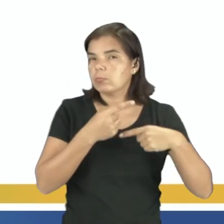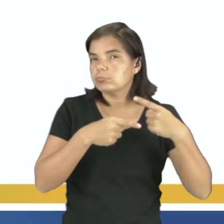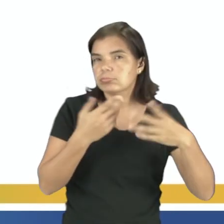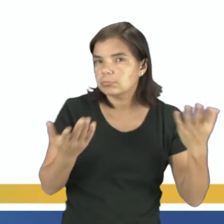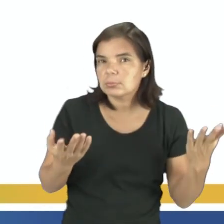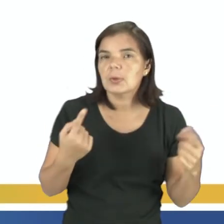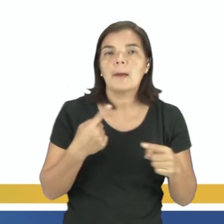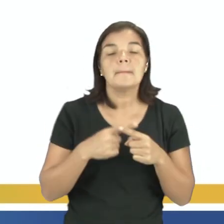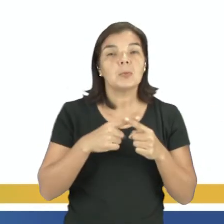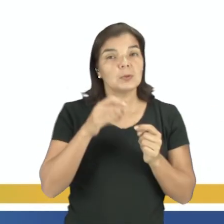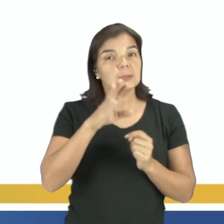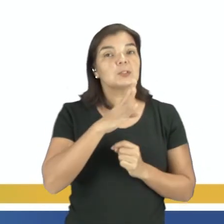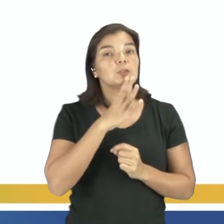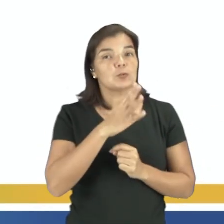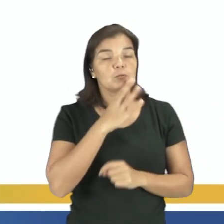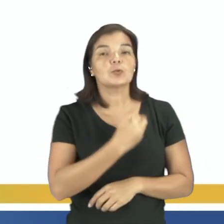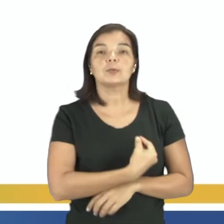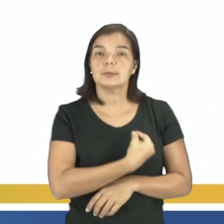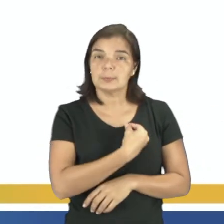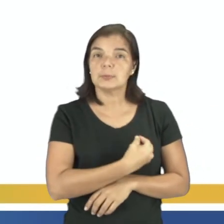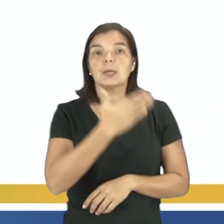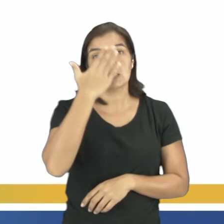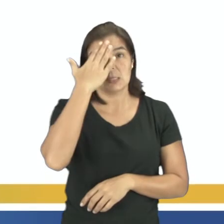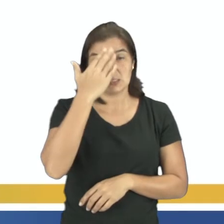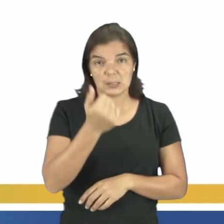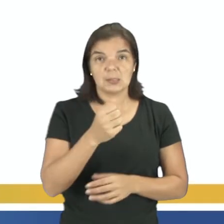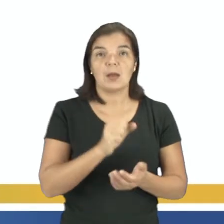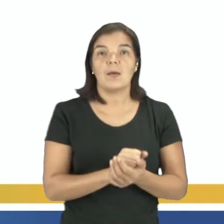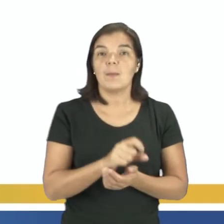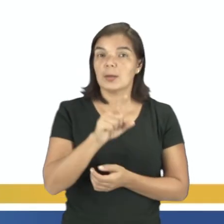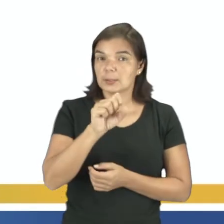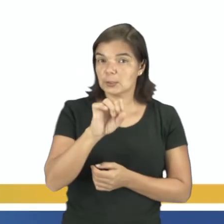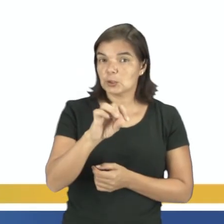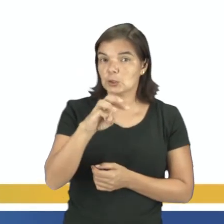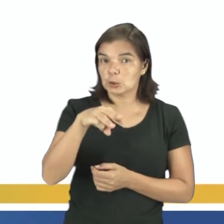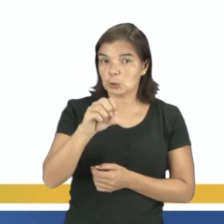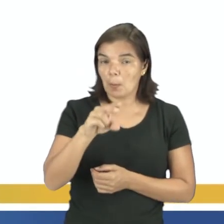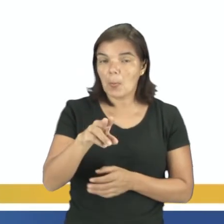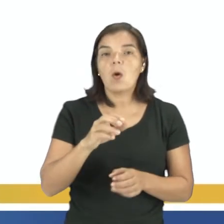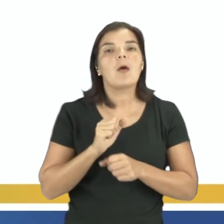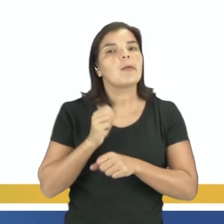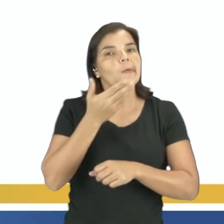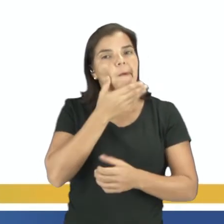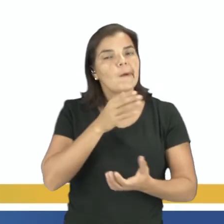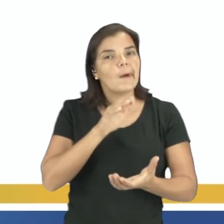se você conhece o mínimo de existencialismo, sabe que a Simone de Beauvoir é a companheira do Sartre,